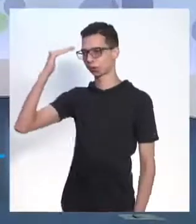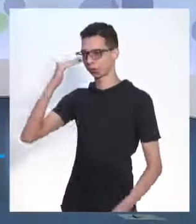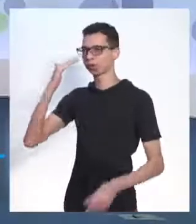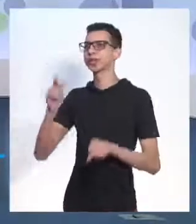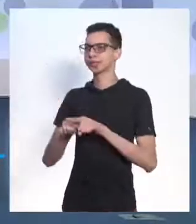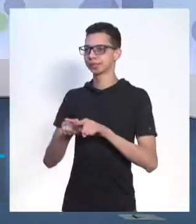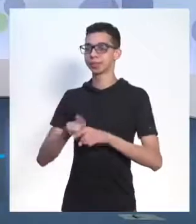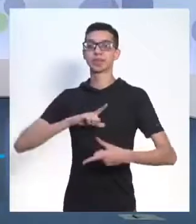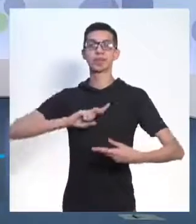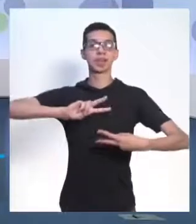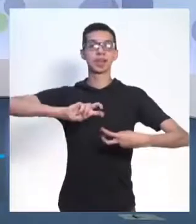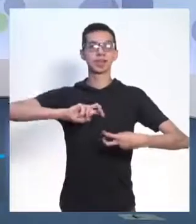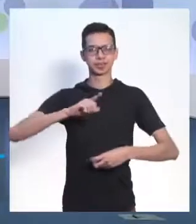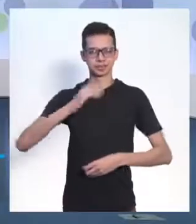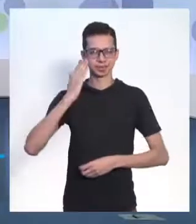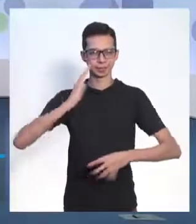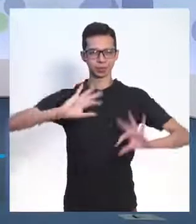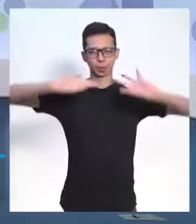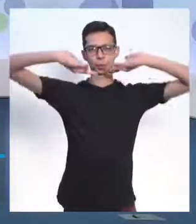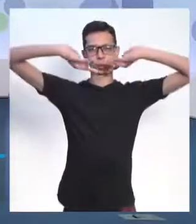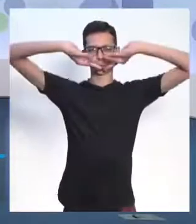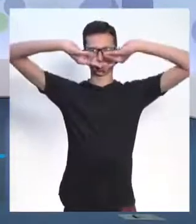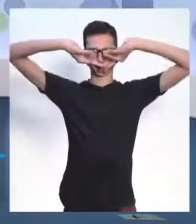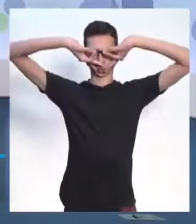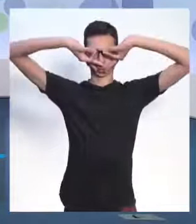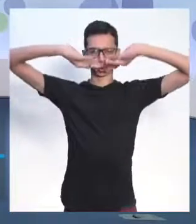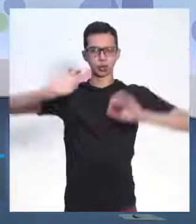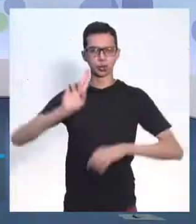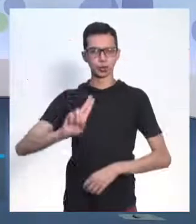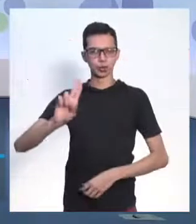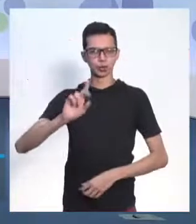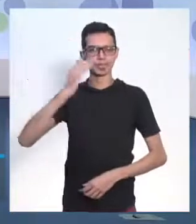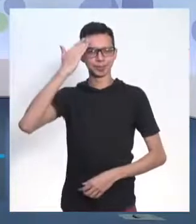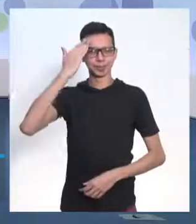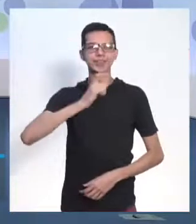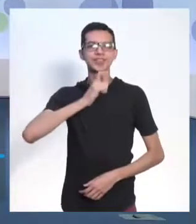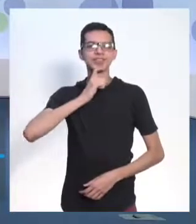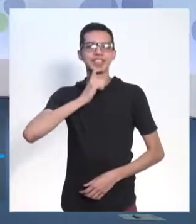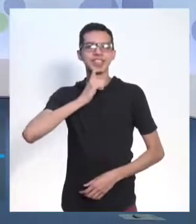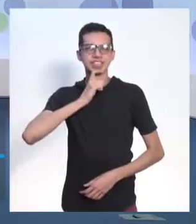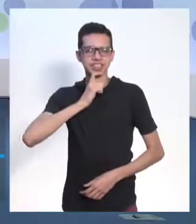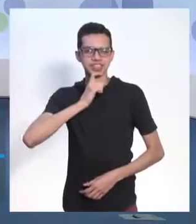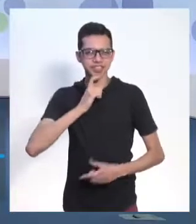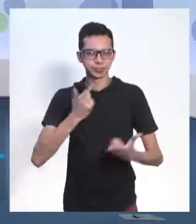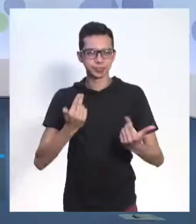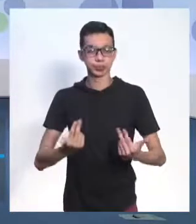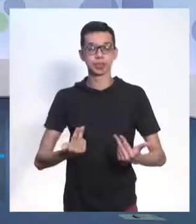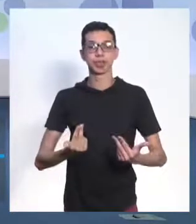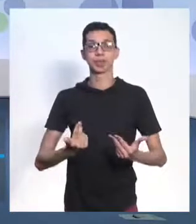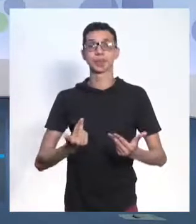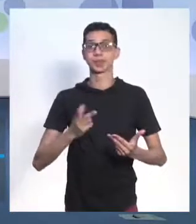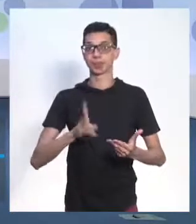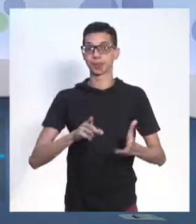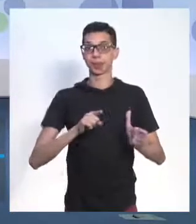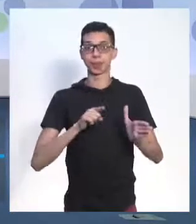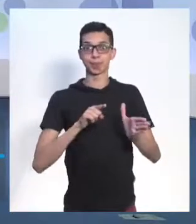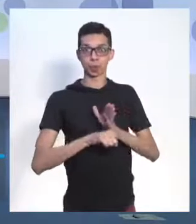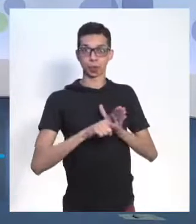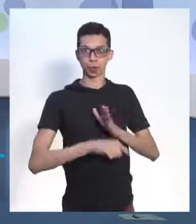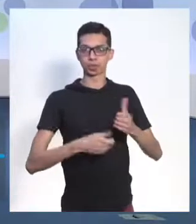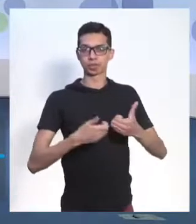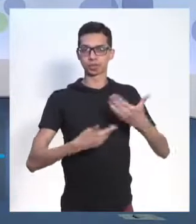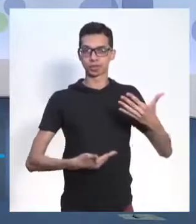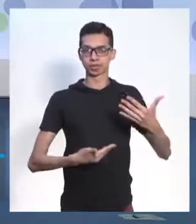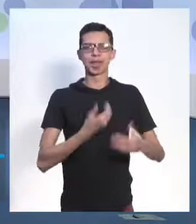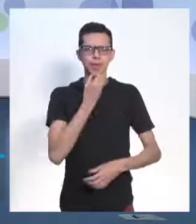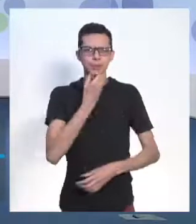da corujinha que todo mundo usa, sabe? Né? A corujinha verde lá, que o pessoal pergunta bastante no chat, né, Antônia?